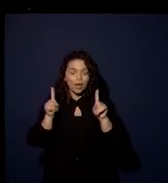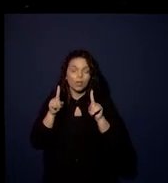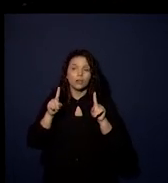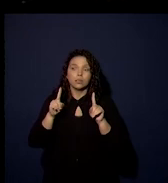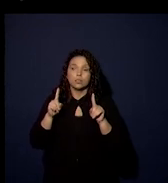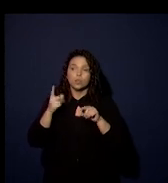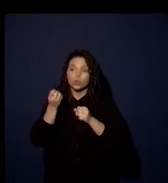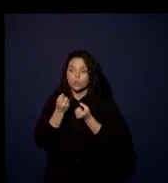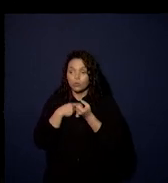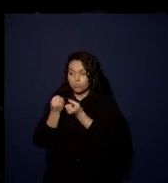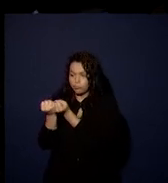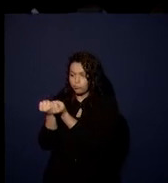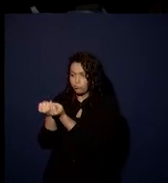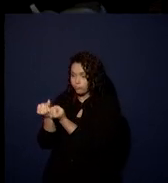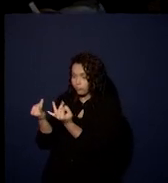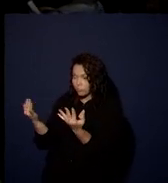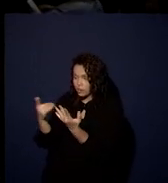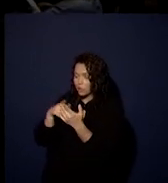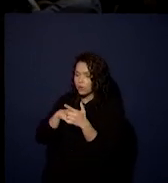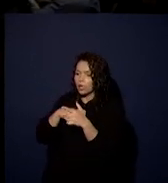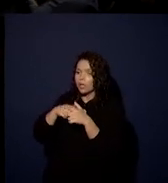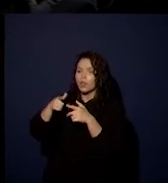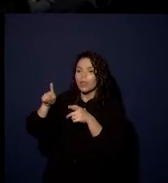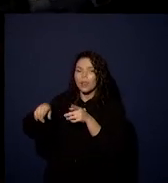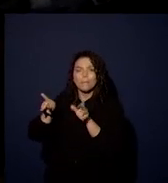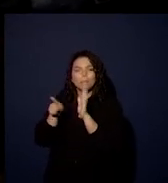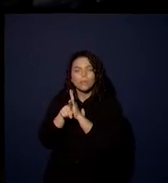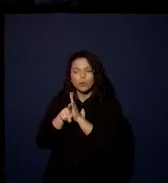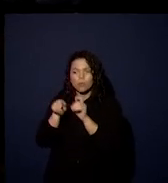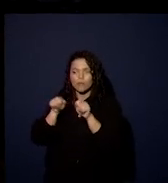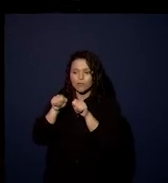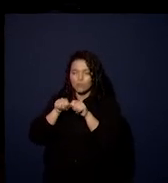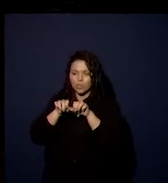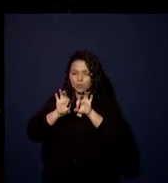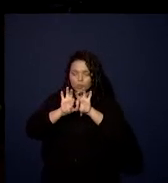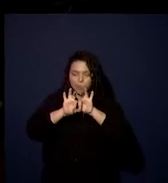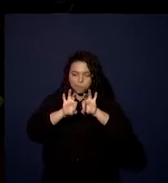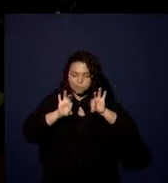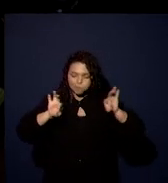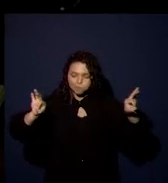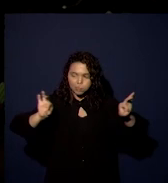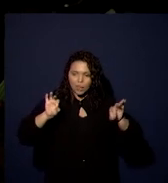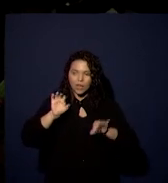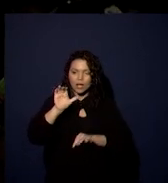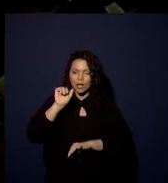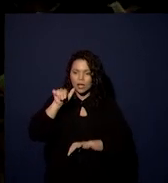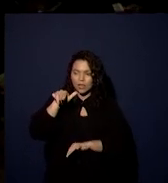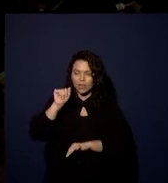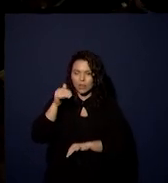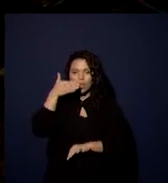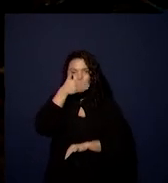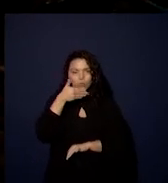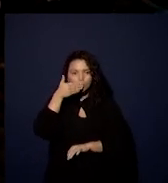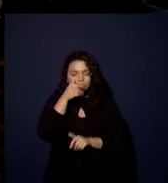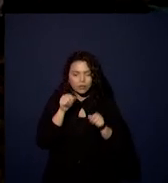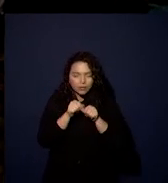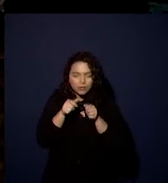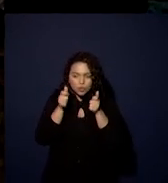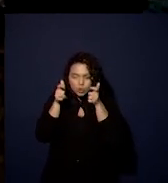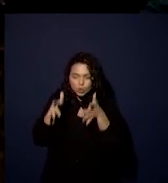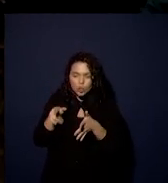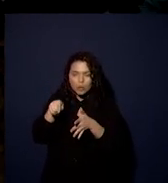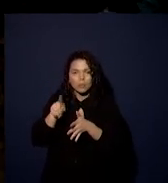o número de usinas da cana-de-açúcar que aproveita do bagaço para produzir Belgas é absolutamente minúsculo